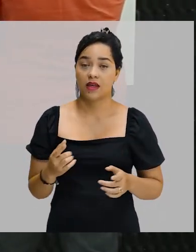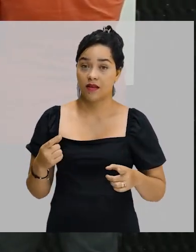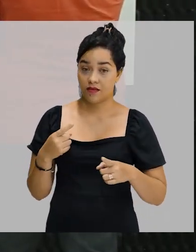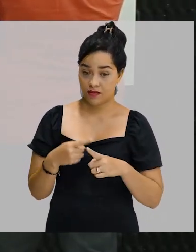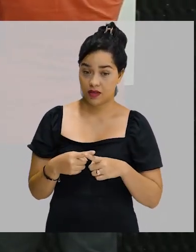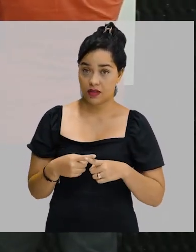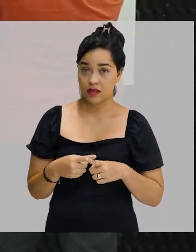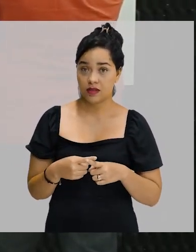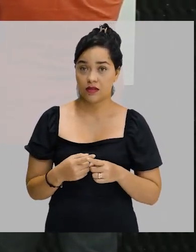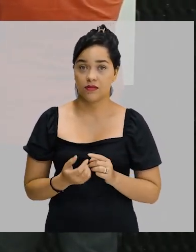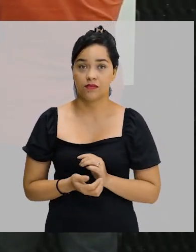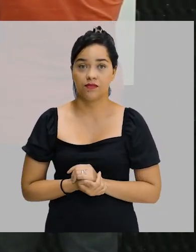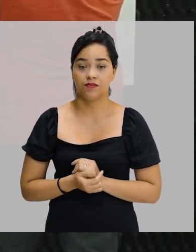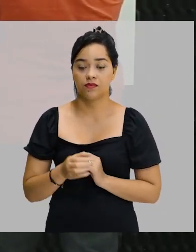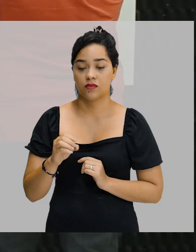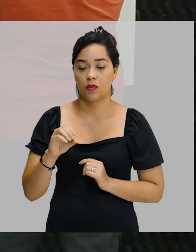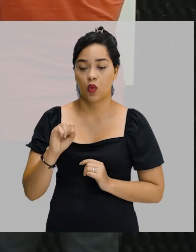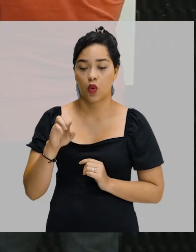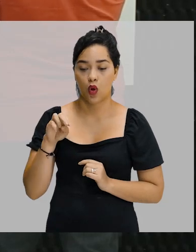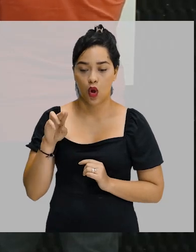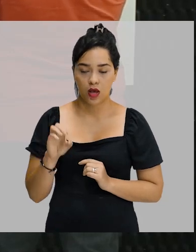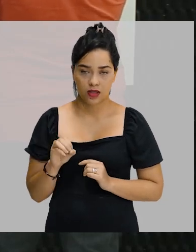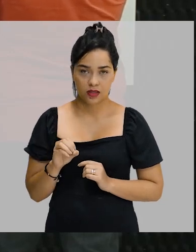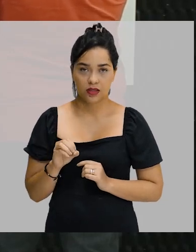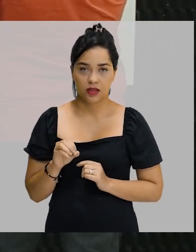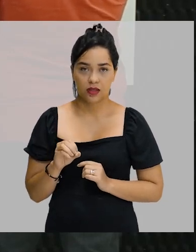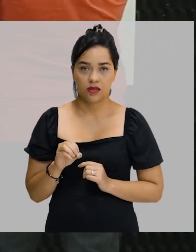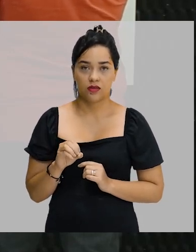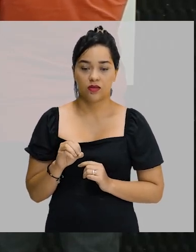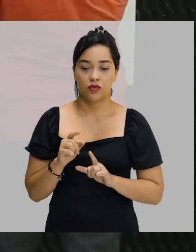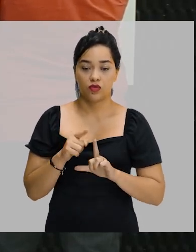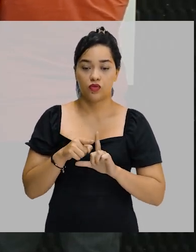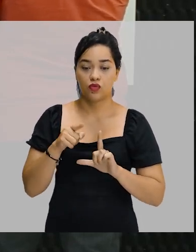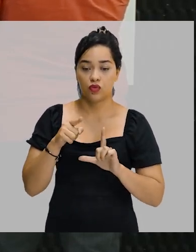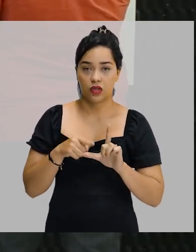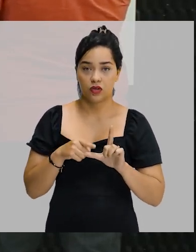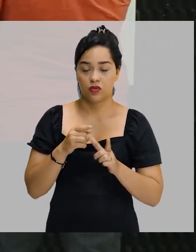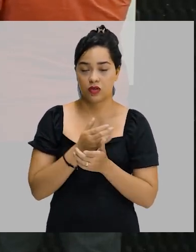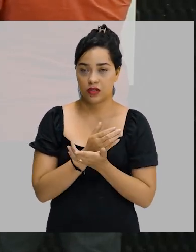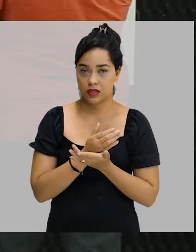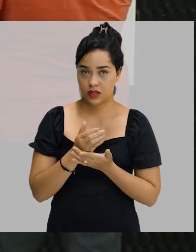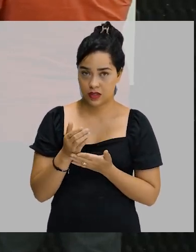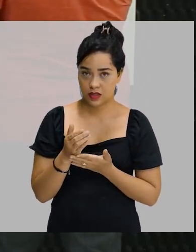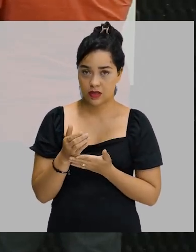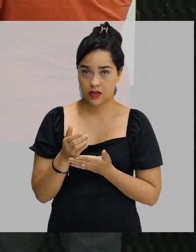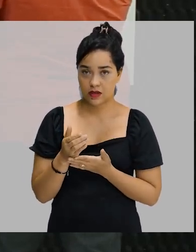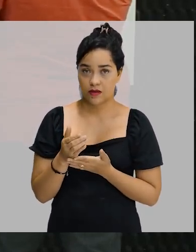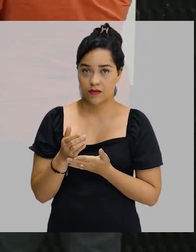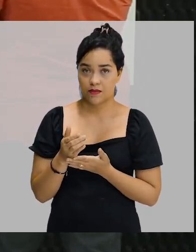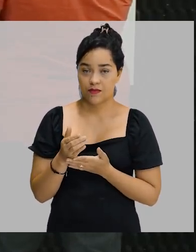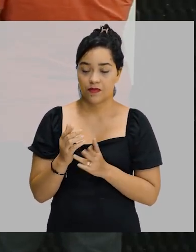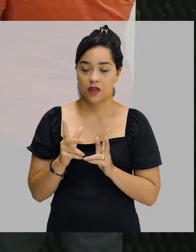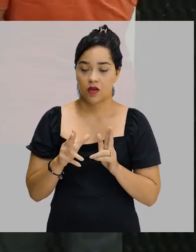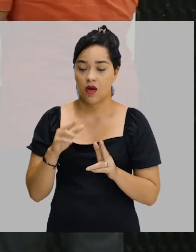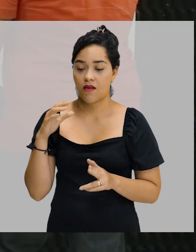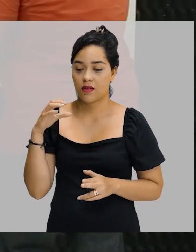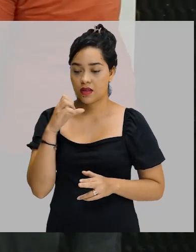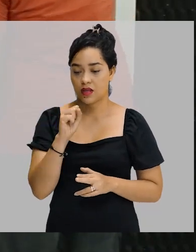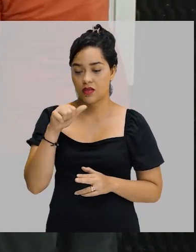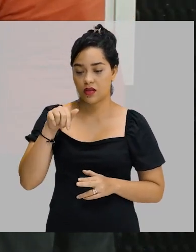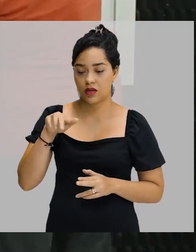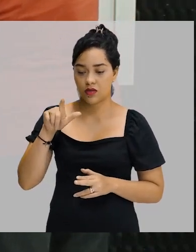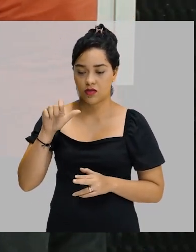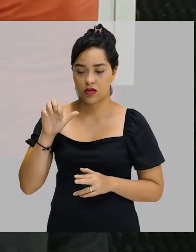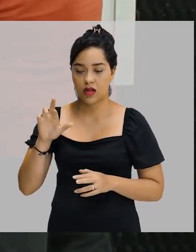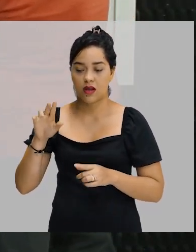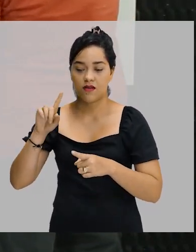Vezes o cosseno do ângulo inicial, velocidade angular, vezes o